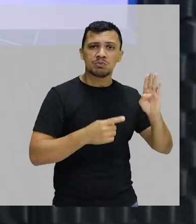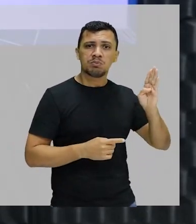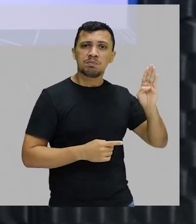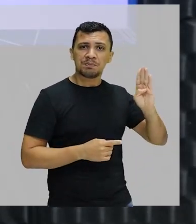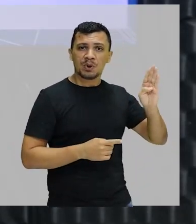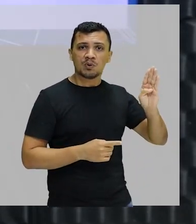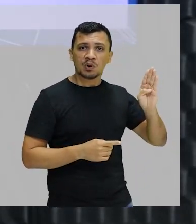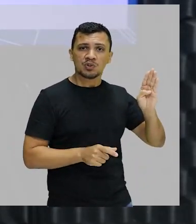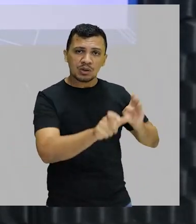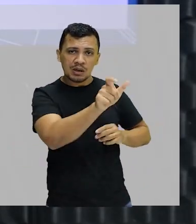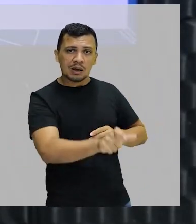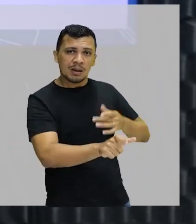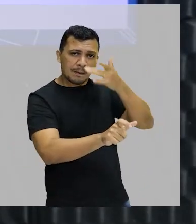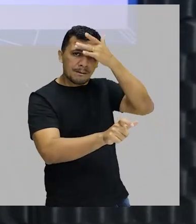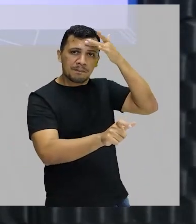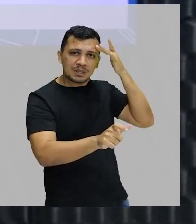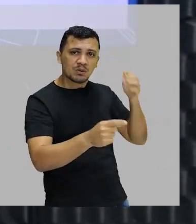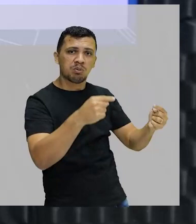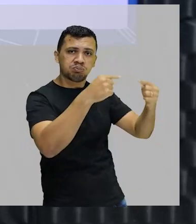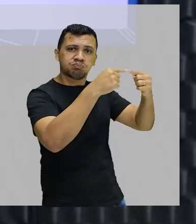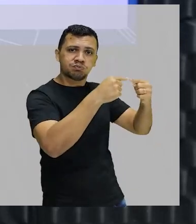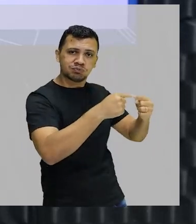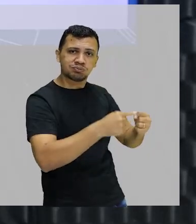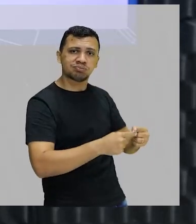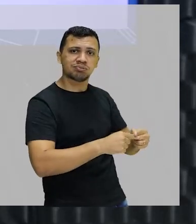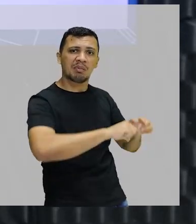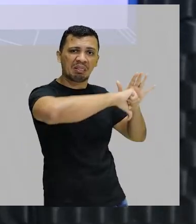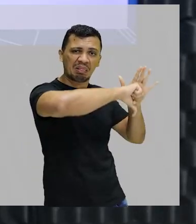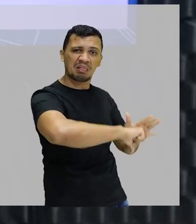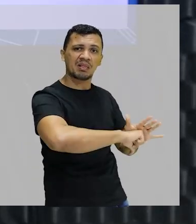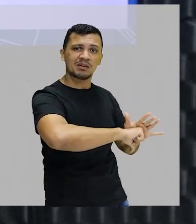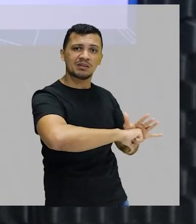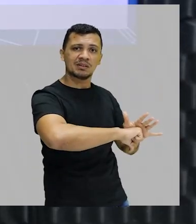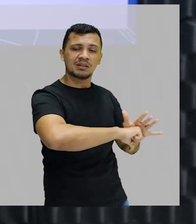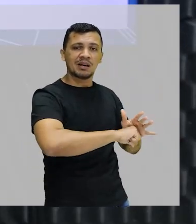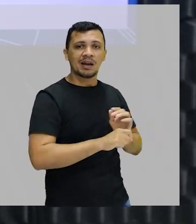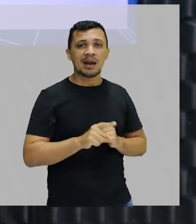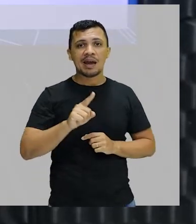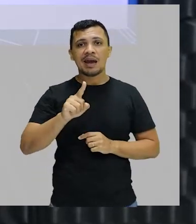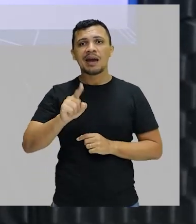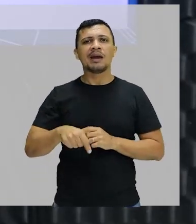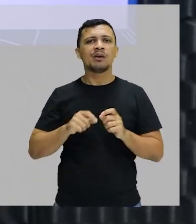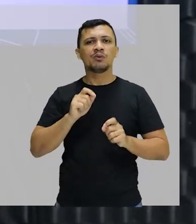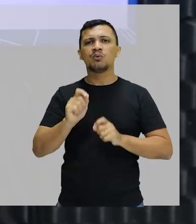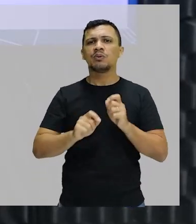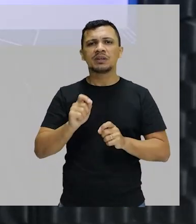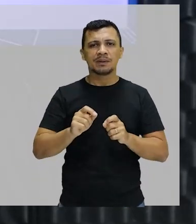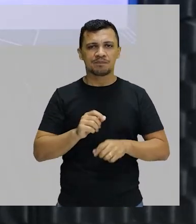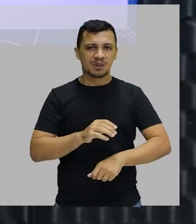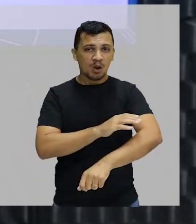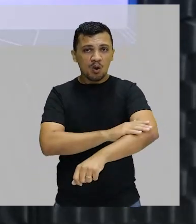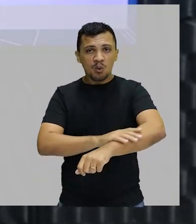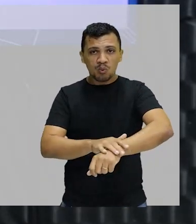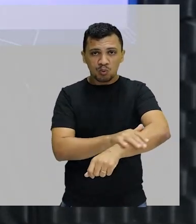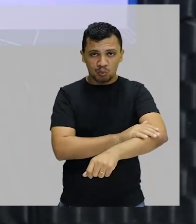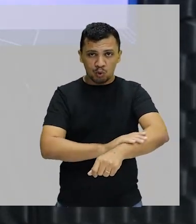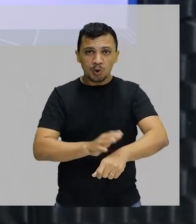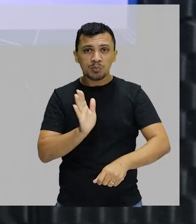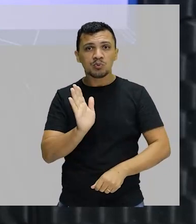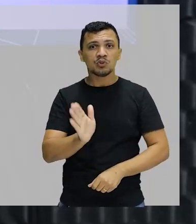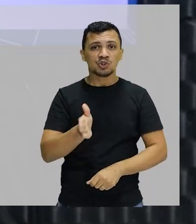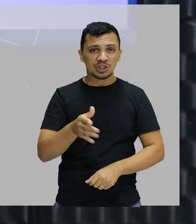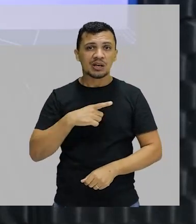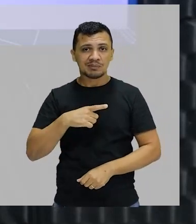propensos à criminalidade. Ele coloca, portanto, um determinismo racial, um determinismo biológico